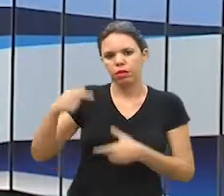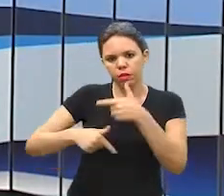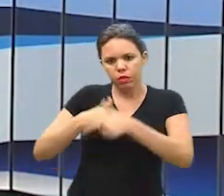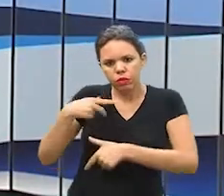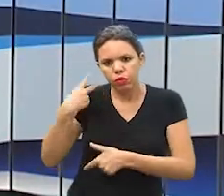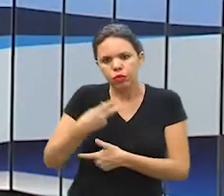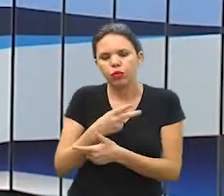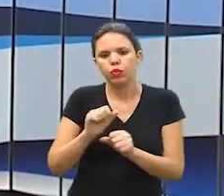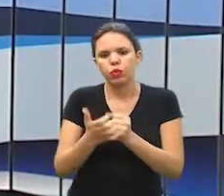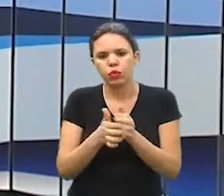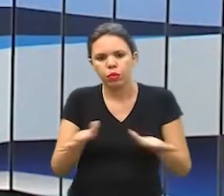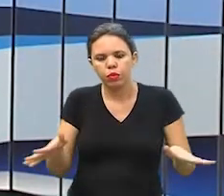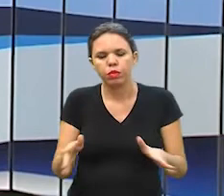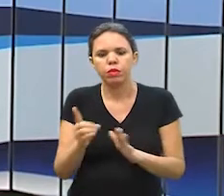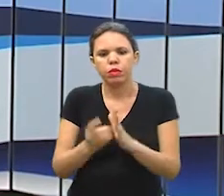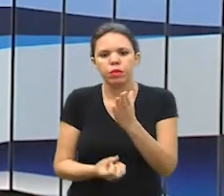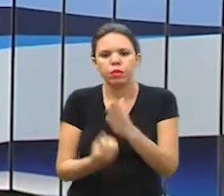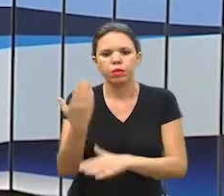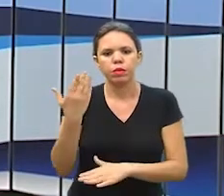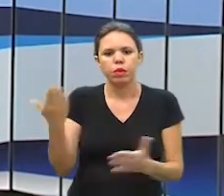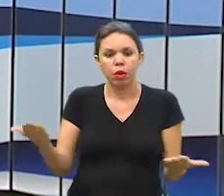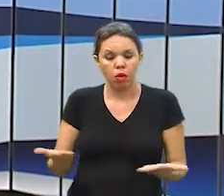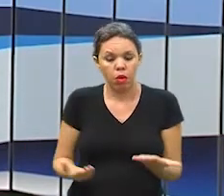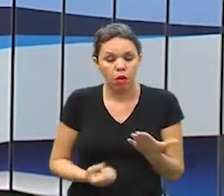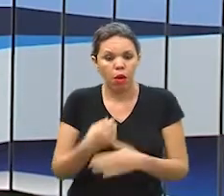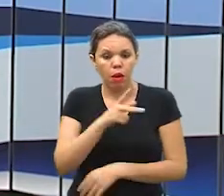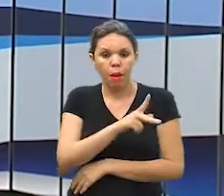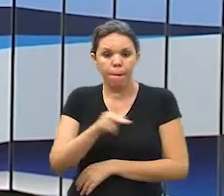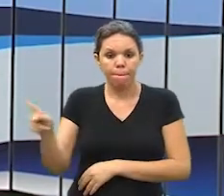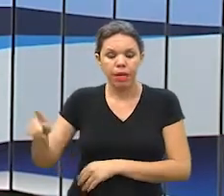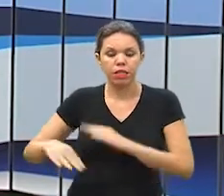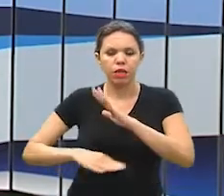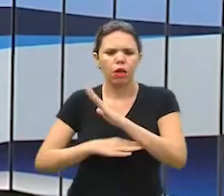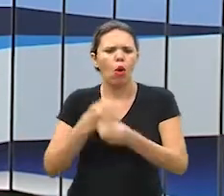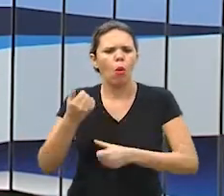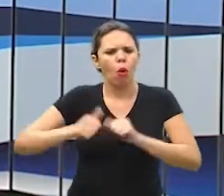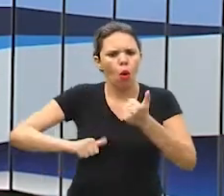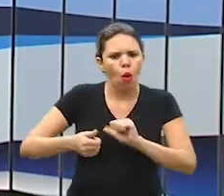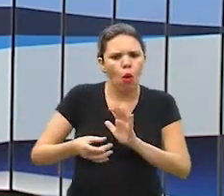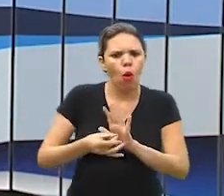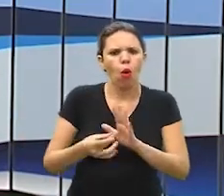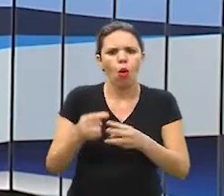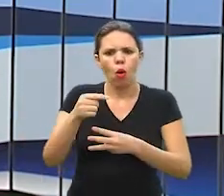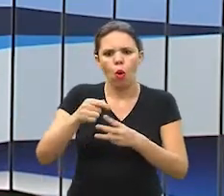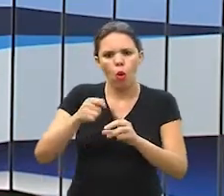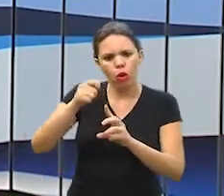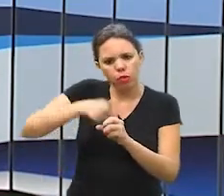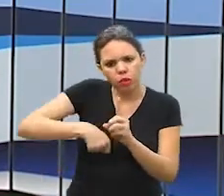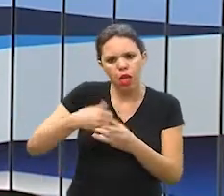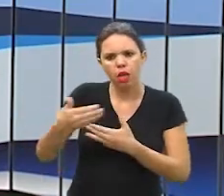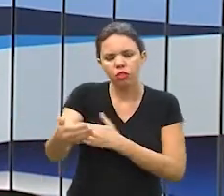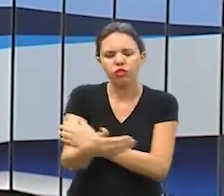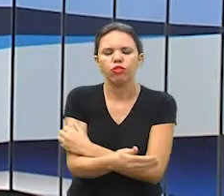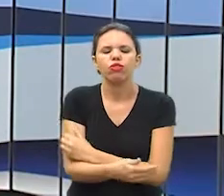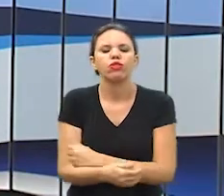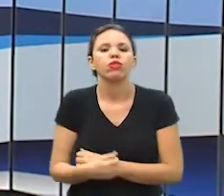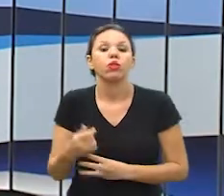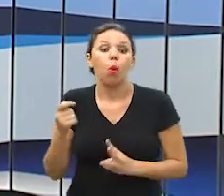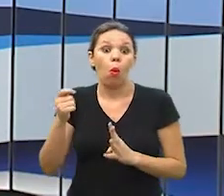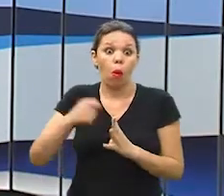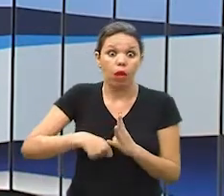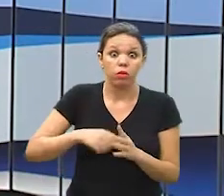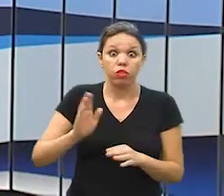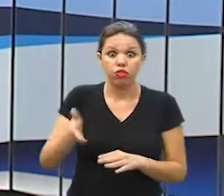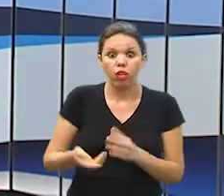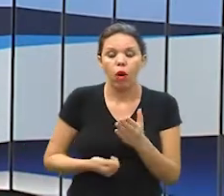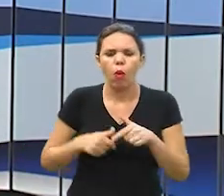legislatura, quando a pandemia foi decretada, e agora é o presidente. Como é que o senhor avalia esses 3 meses no cargo, já 4, e as